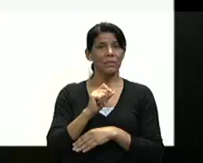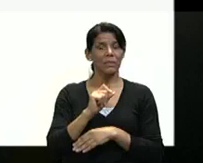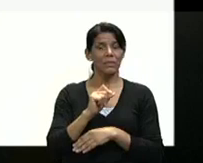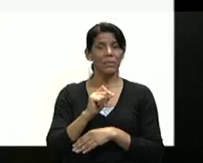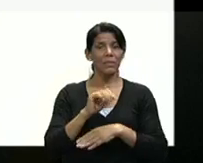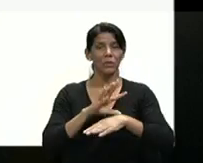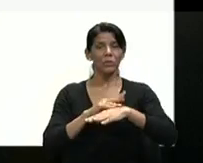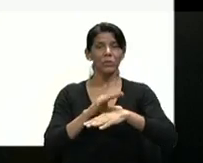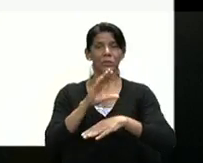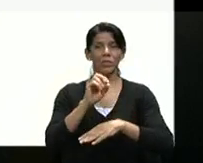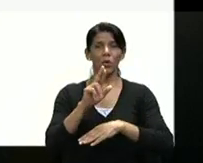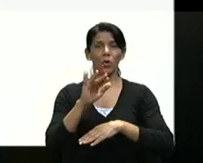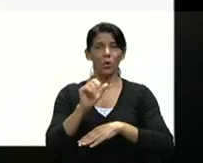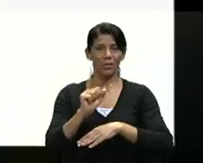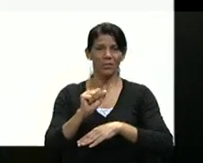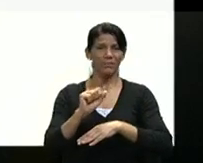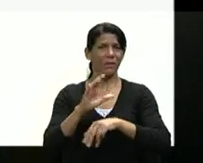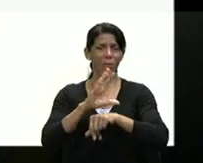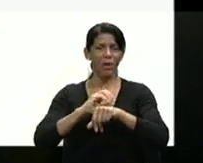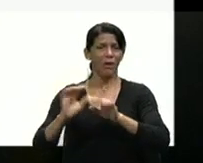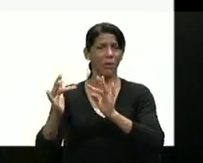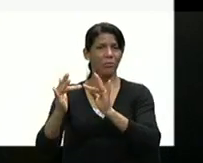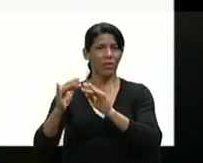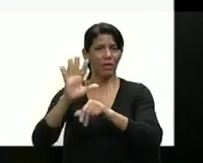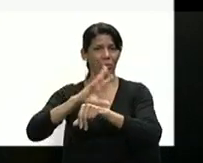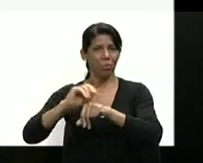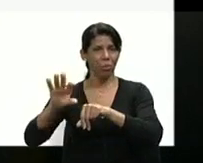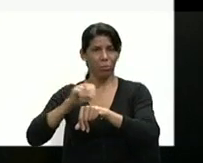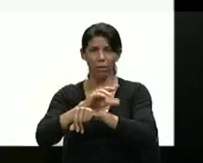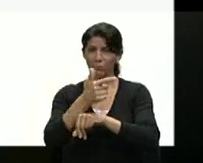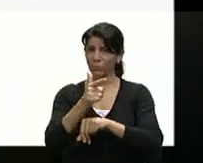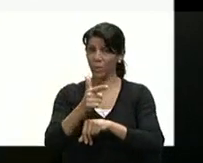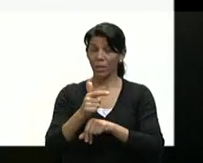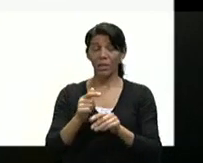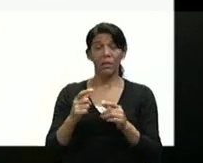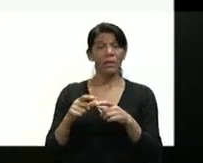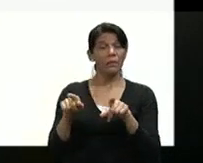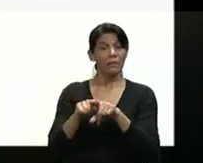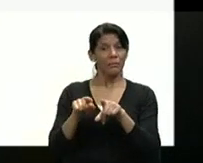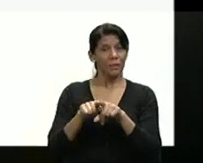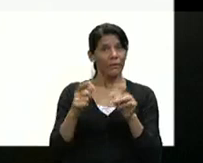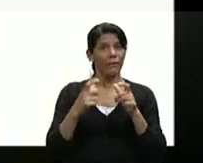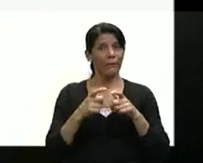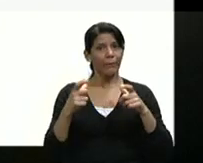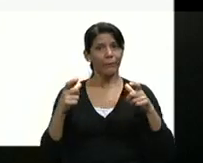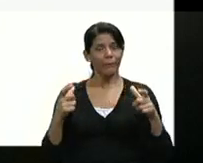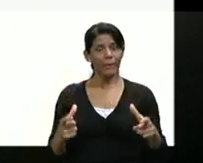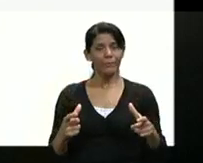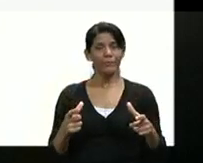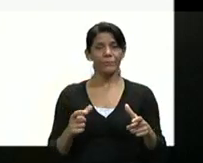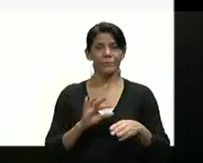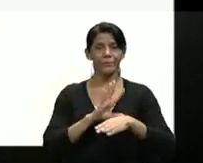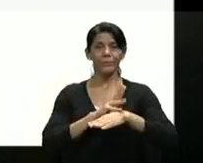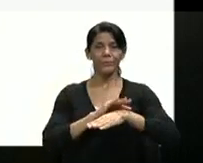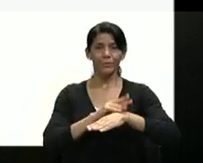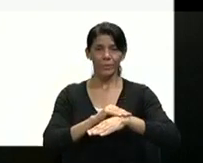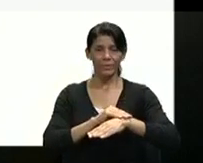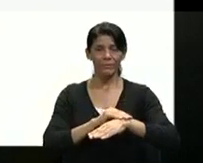um incremento de uma manutenção ou aumento das